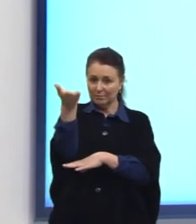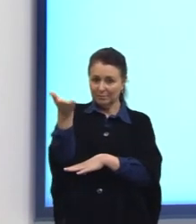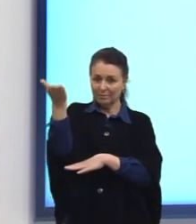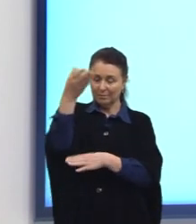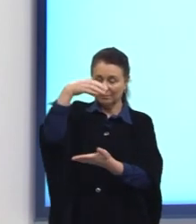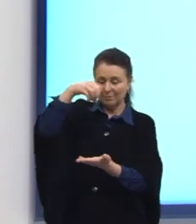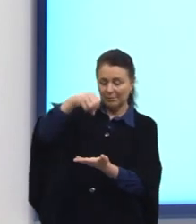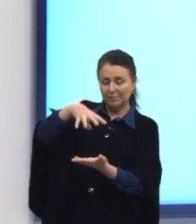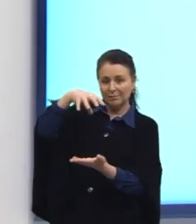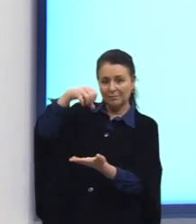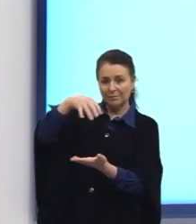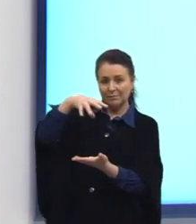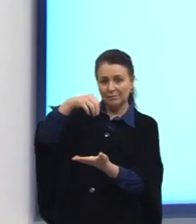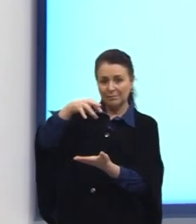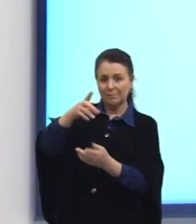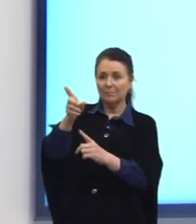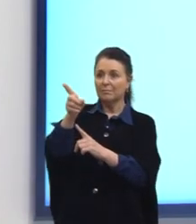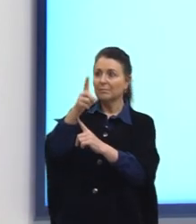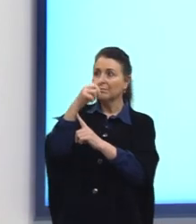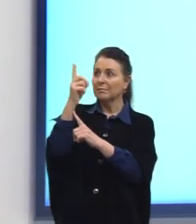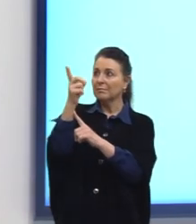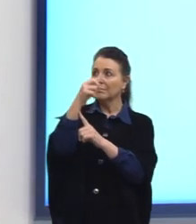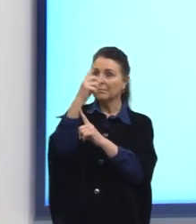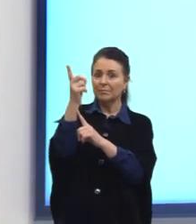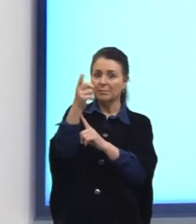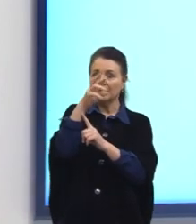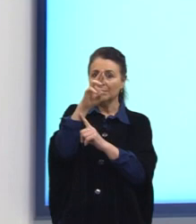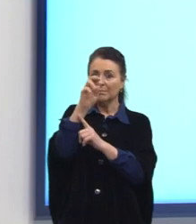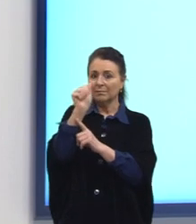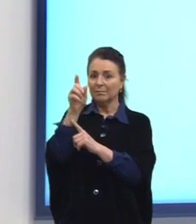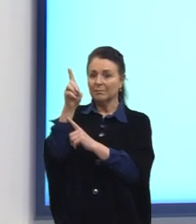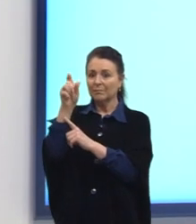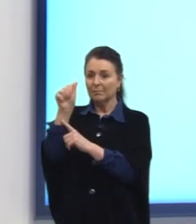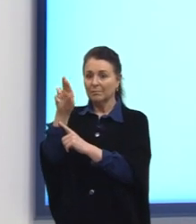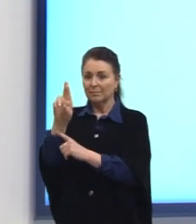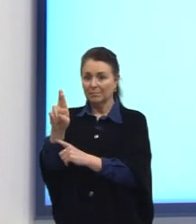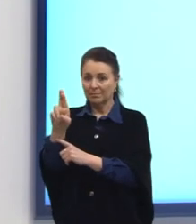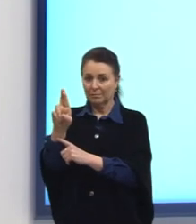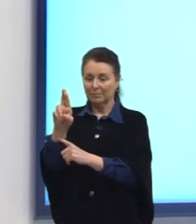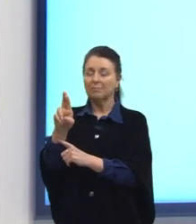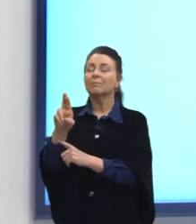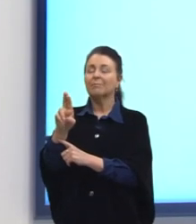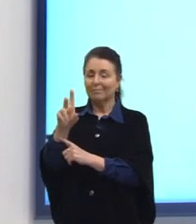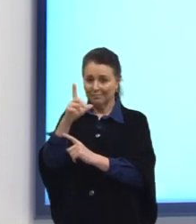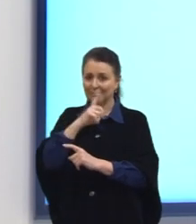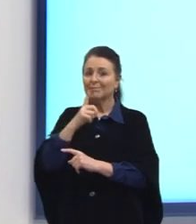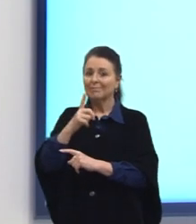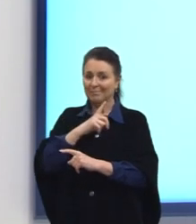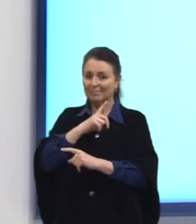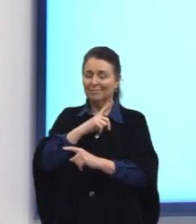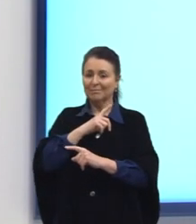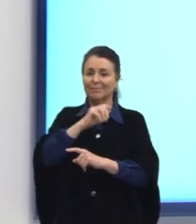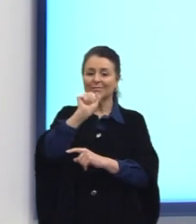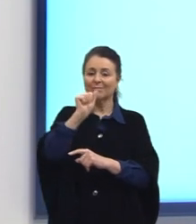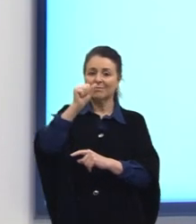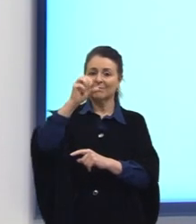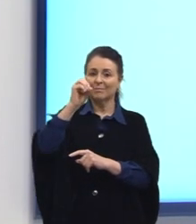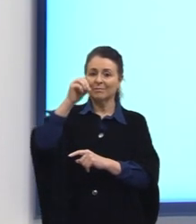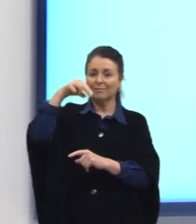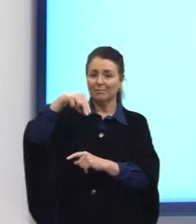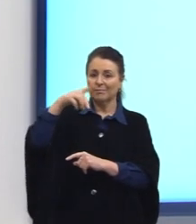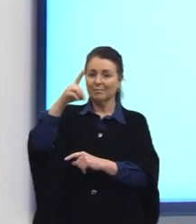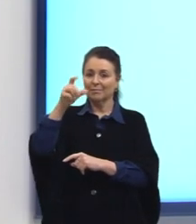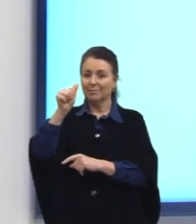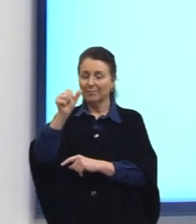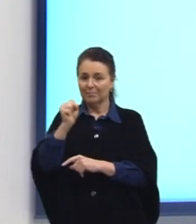e ondas de radar não são vários tipos né que a gente pode ver essas ondas essas ondas não precisam